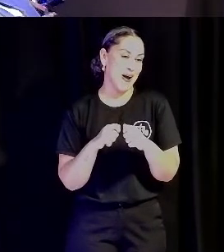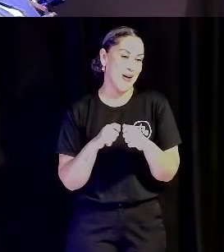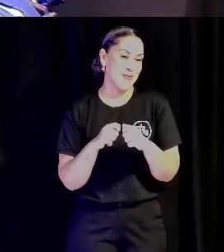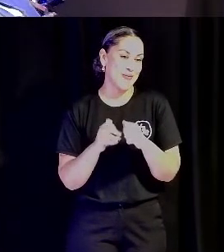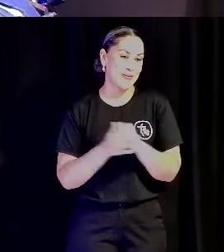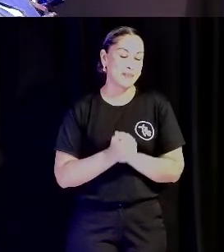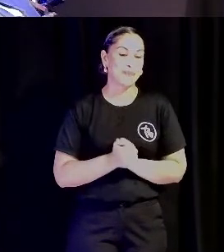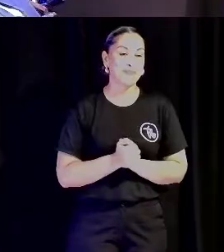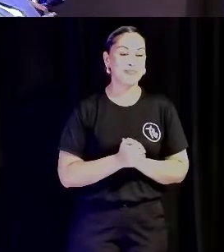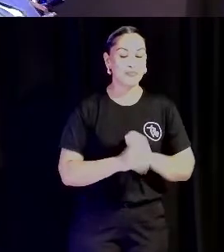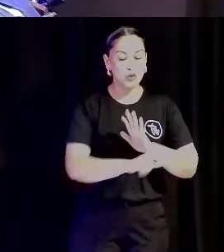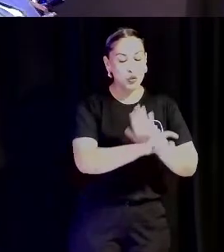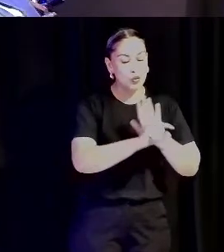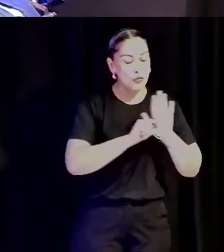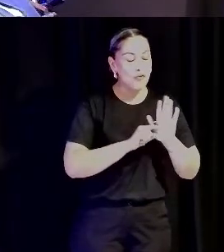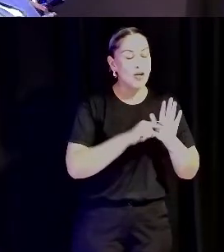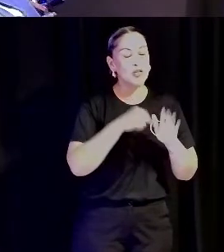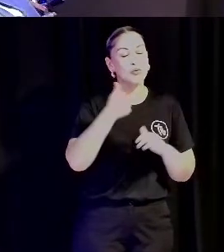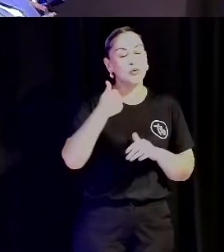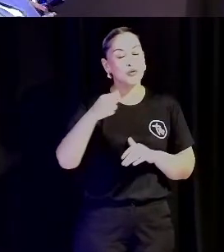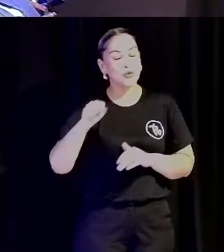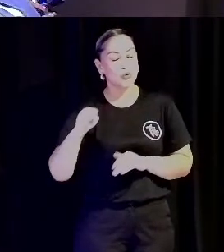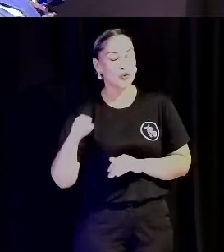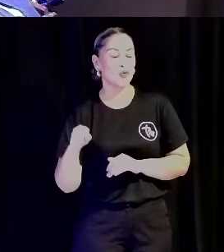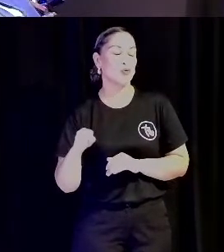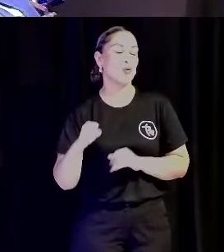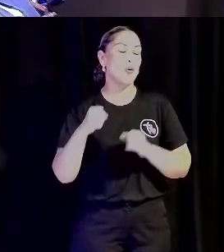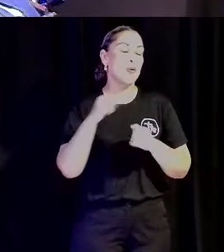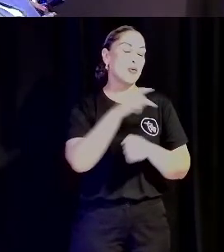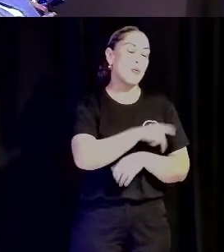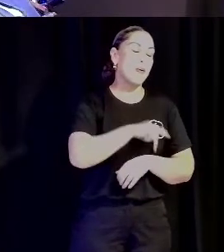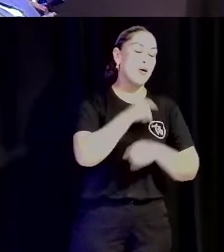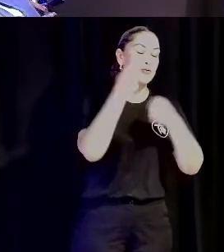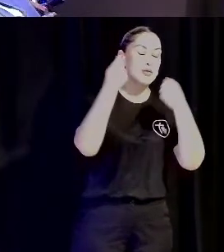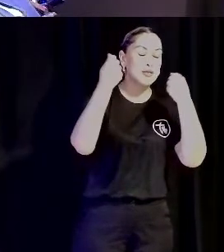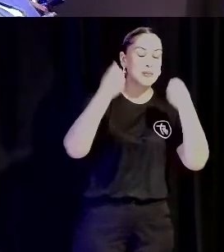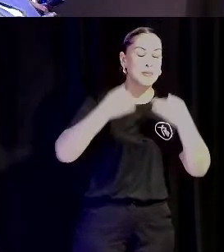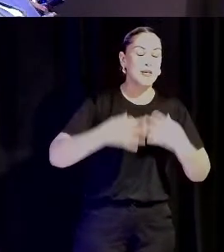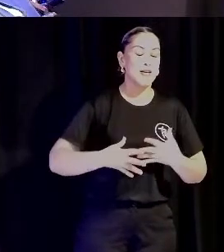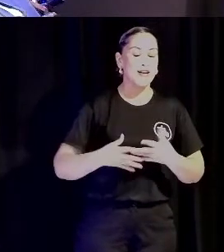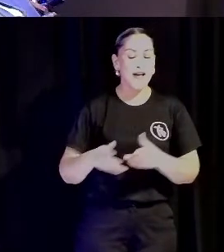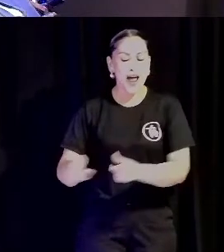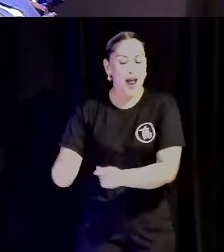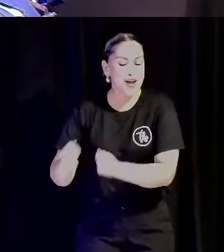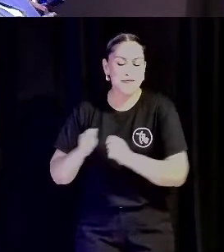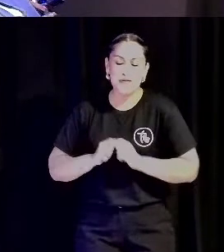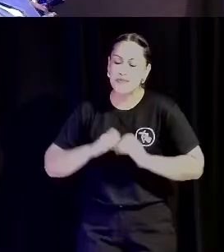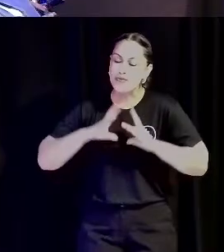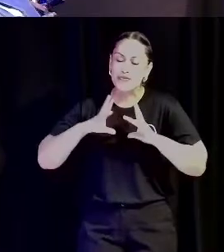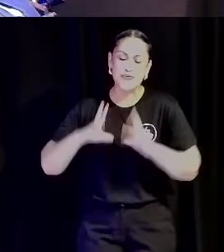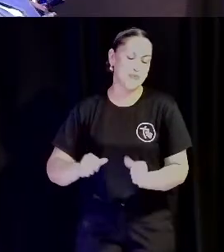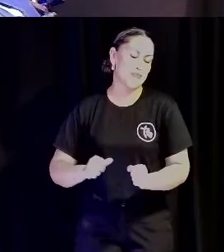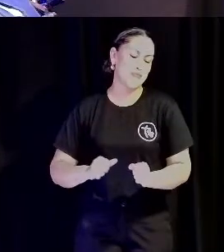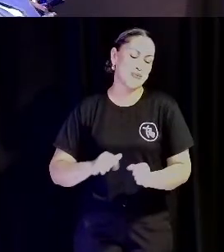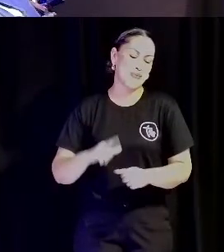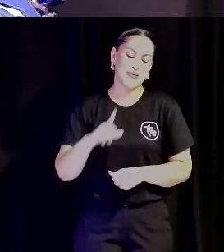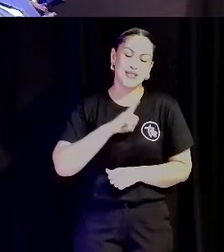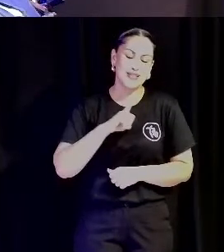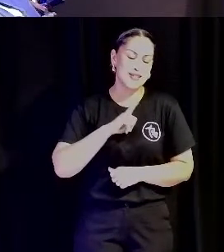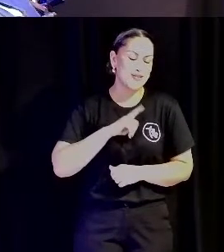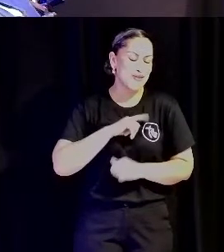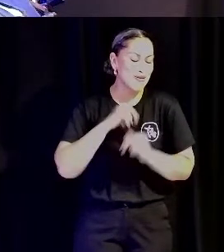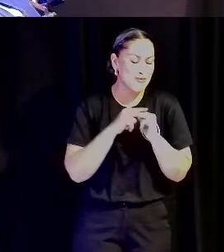18. Recebi tudo e tenho até de sobra. Estou suprido desde que Epafrodito